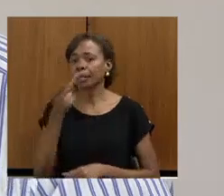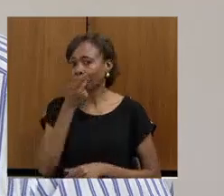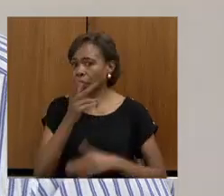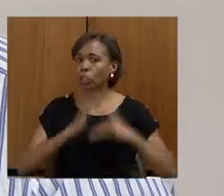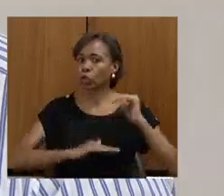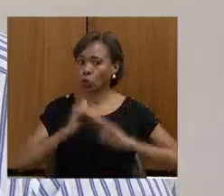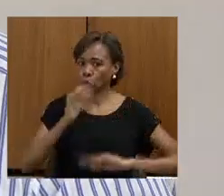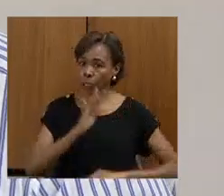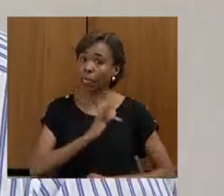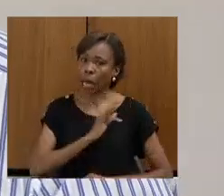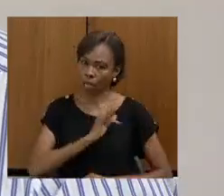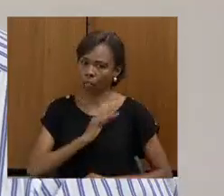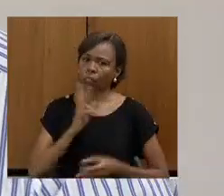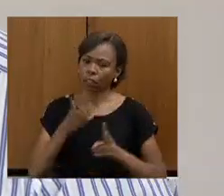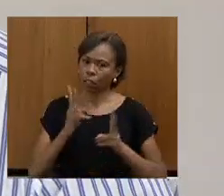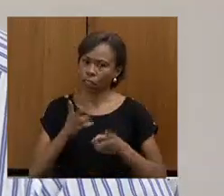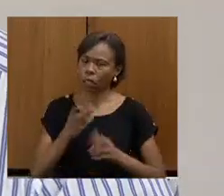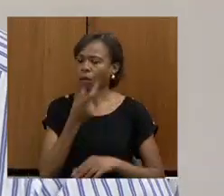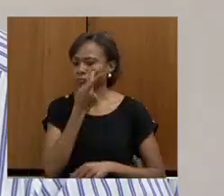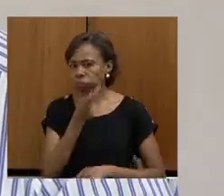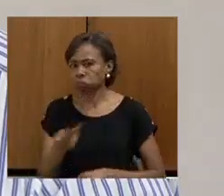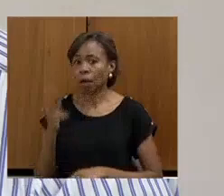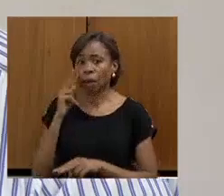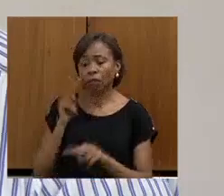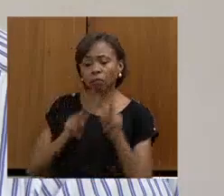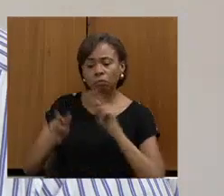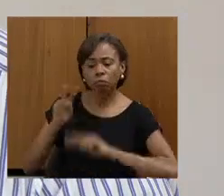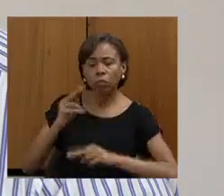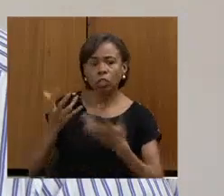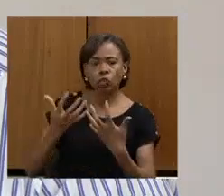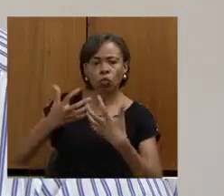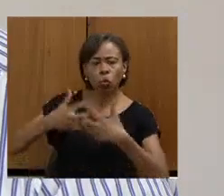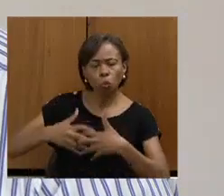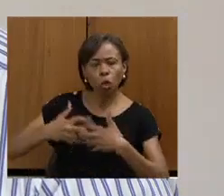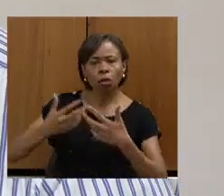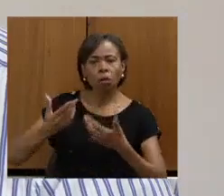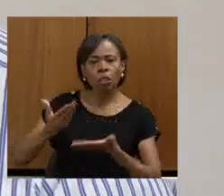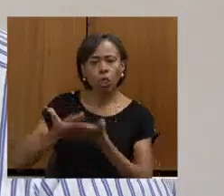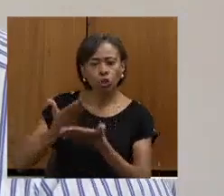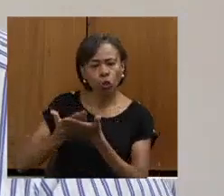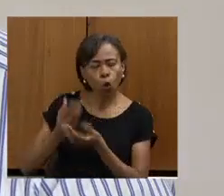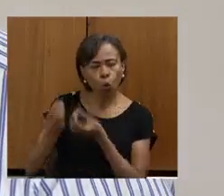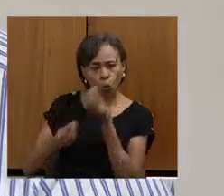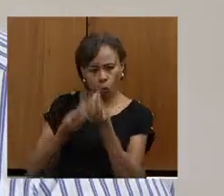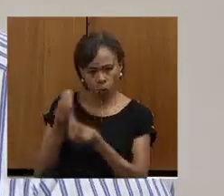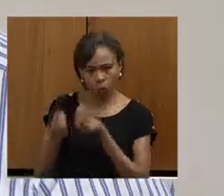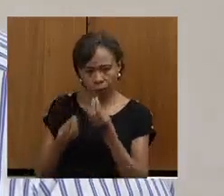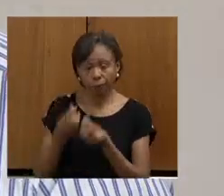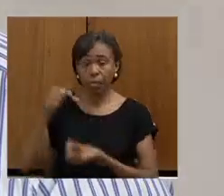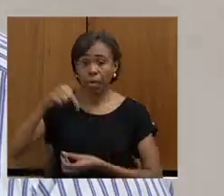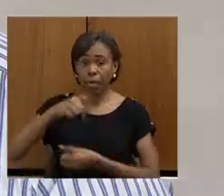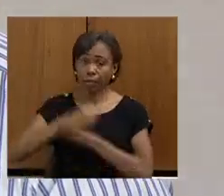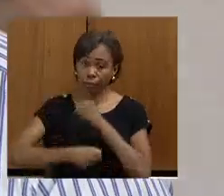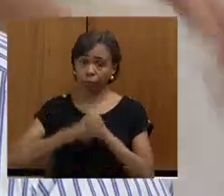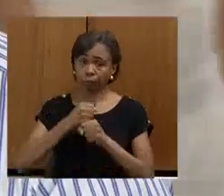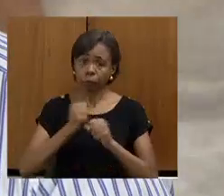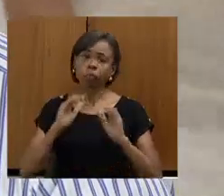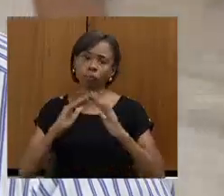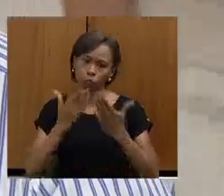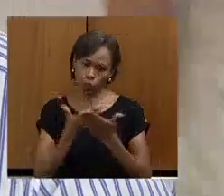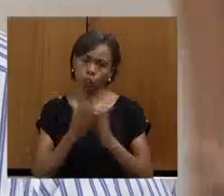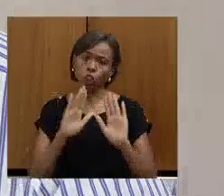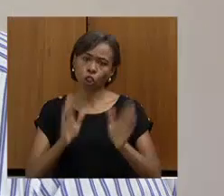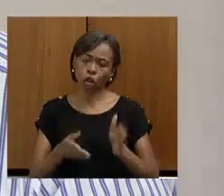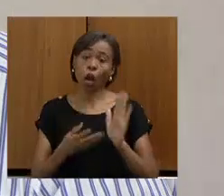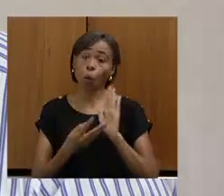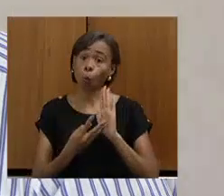para averiguar todo esse processo de regularidade de funcionamento escolar. Então, esse ano, a escola passou por